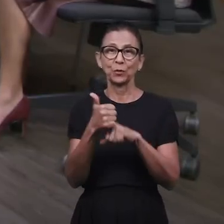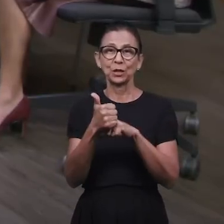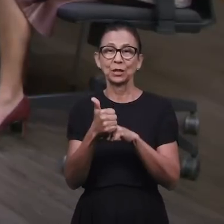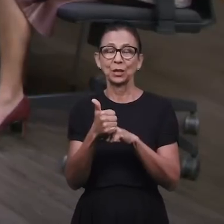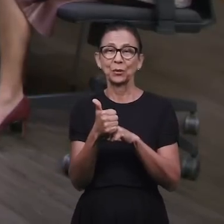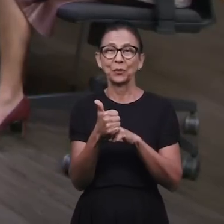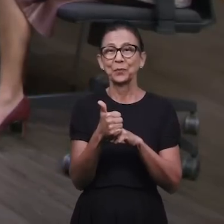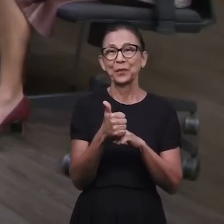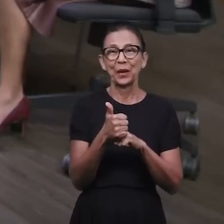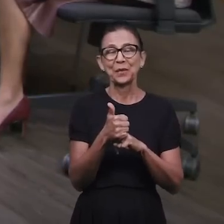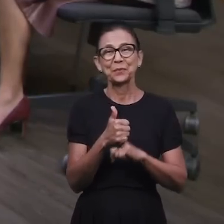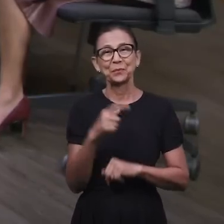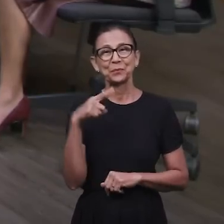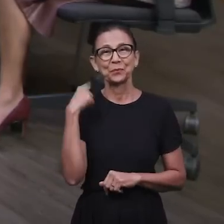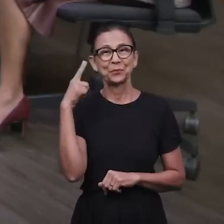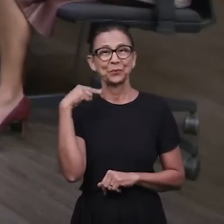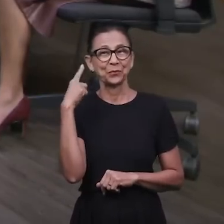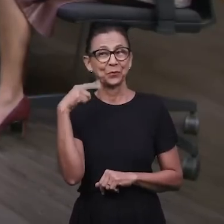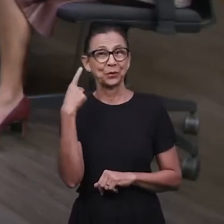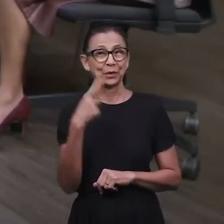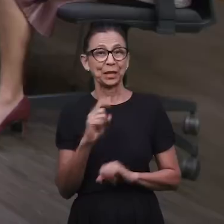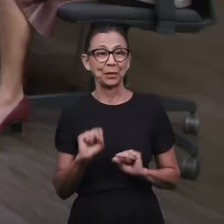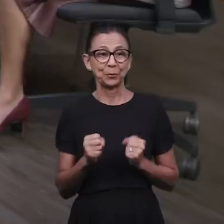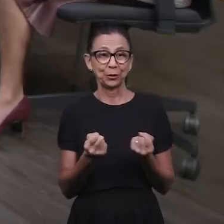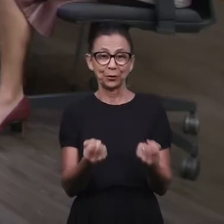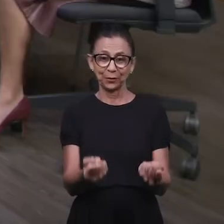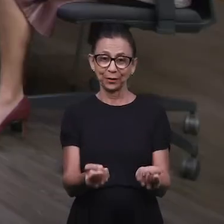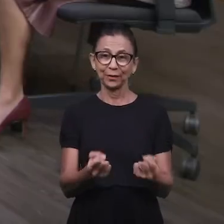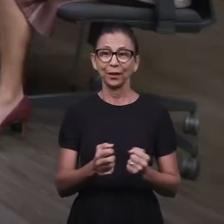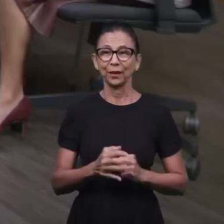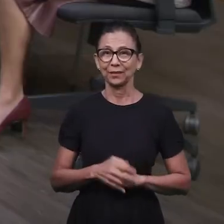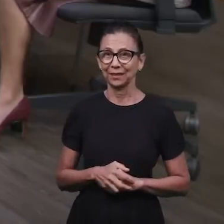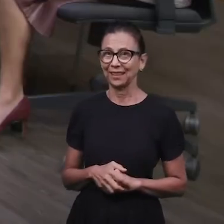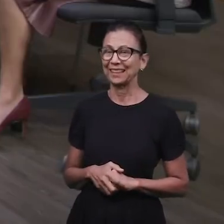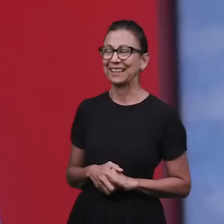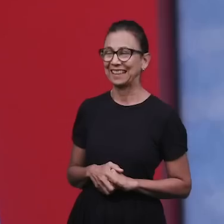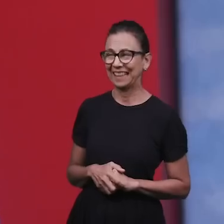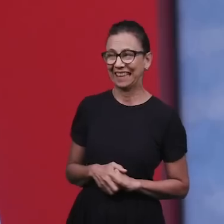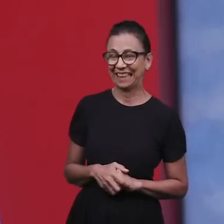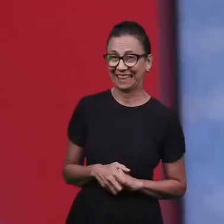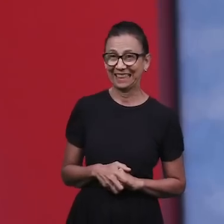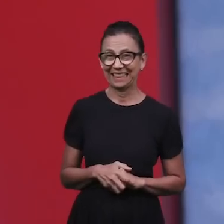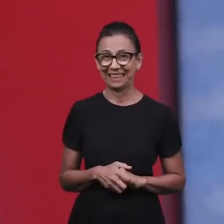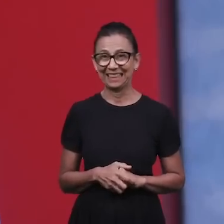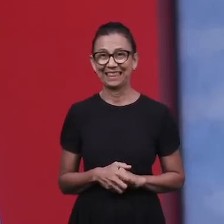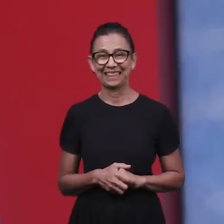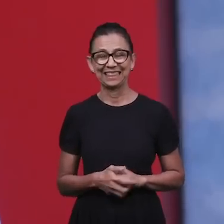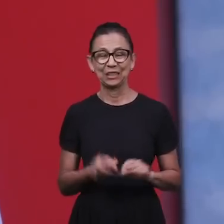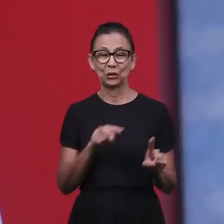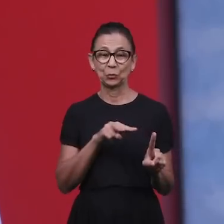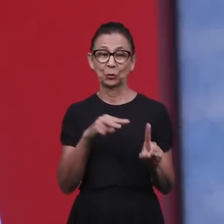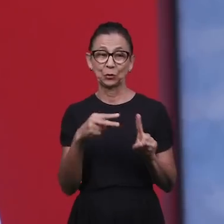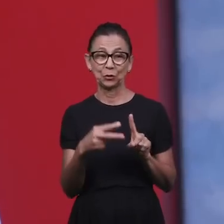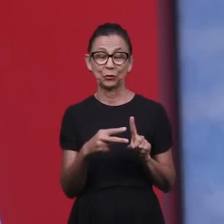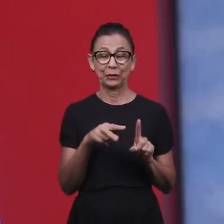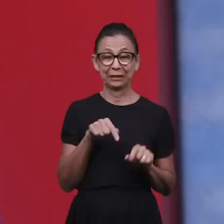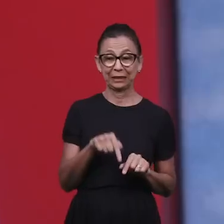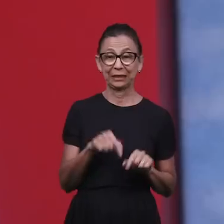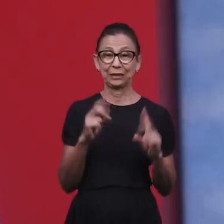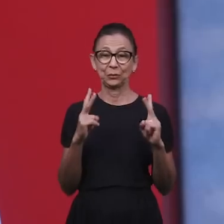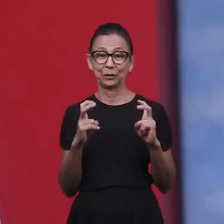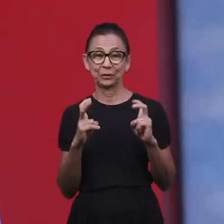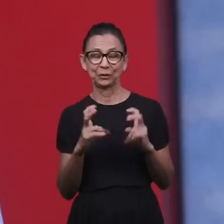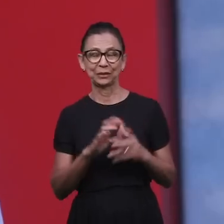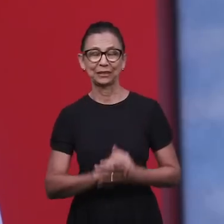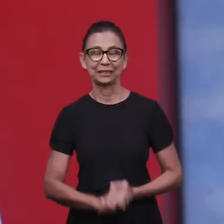jurídico. Né? Mas o que assim nos encanta ao debruçarmos sobre a palavra e vermos os frutos